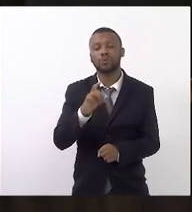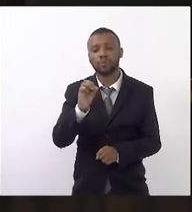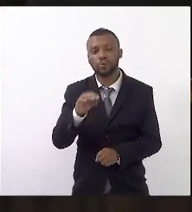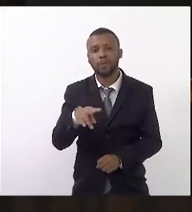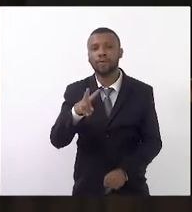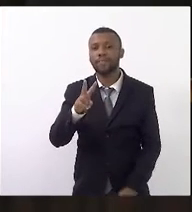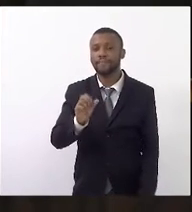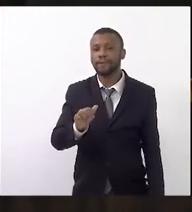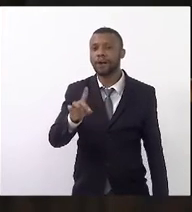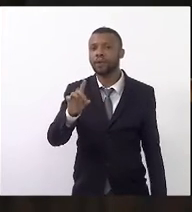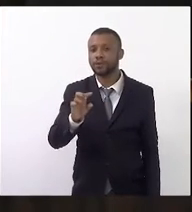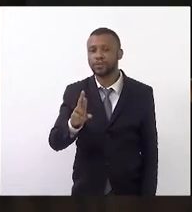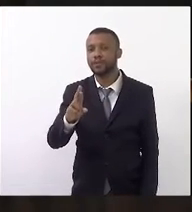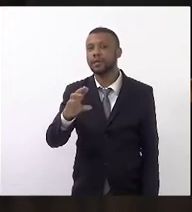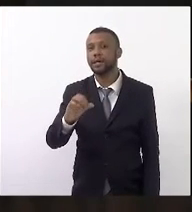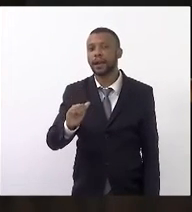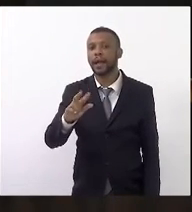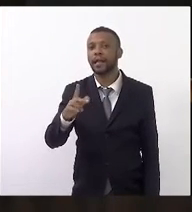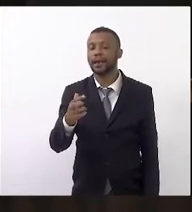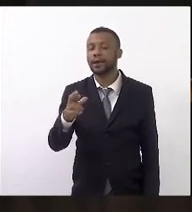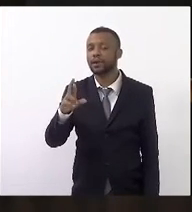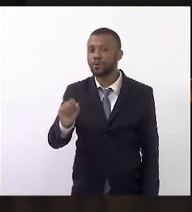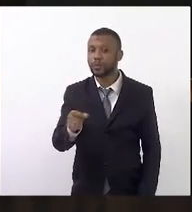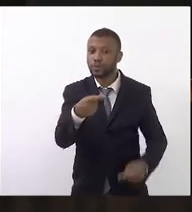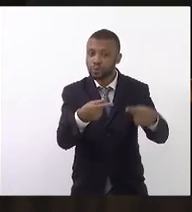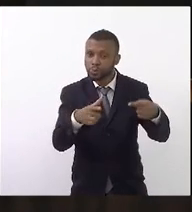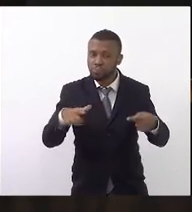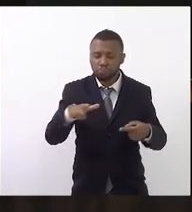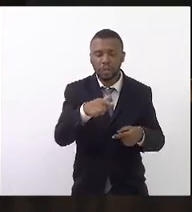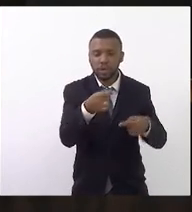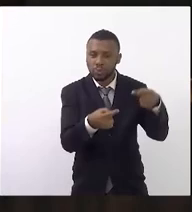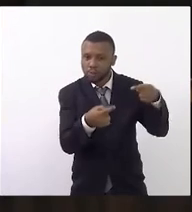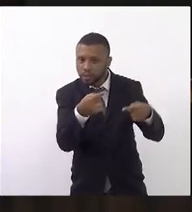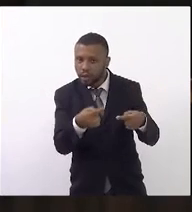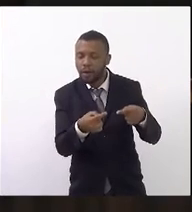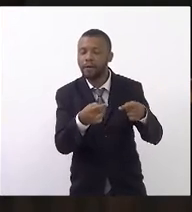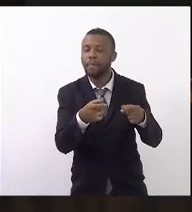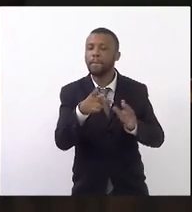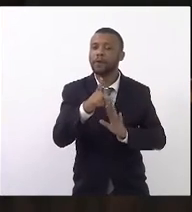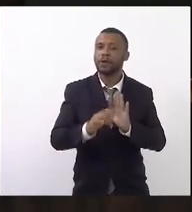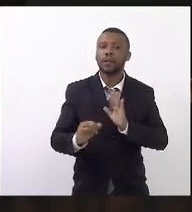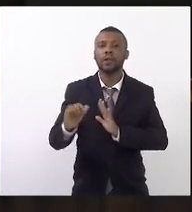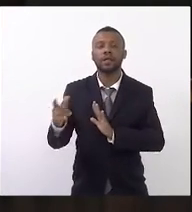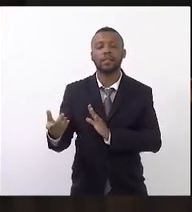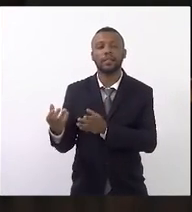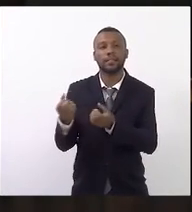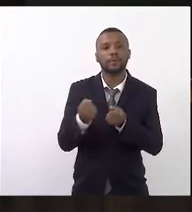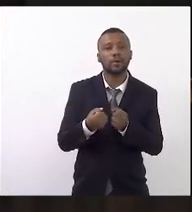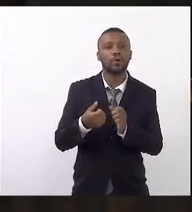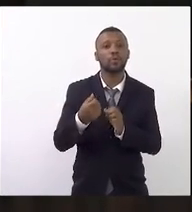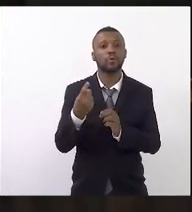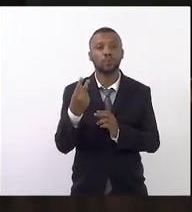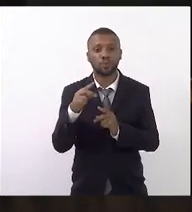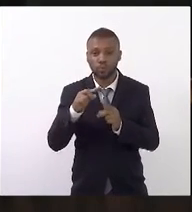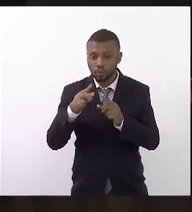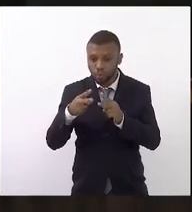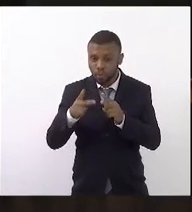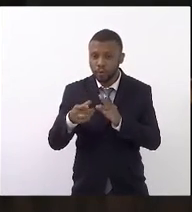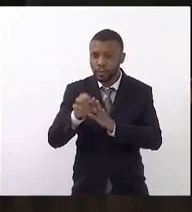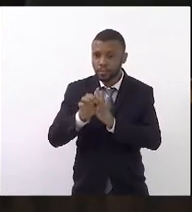Novaes. Em discussão, no evento quem queira discutir, encerrada a discussão, o projeto recebeu duas emendas e retorna às